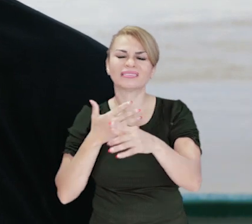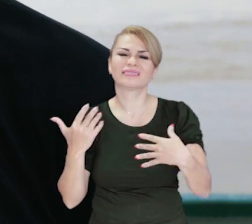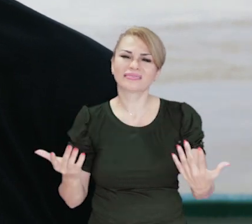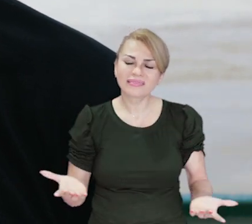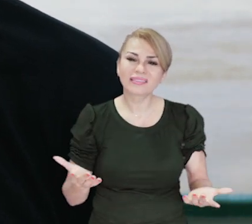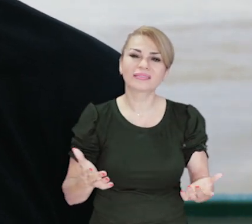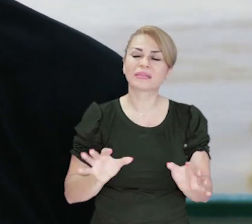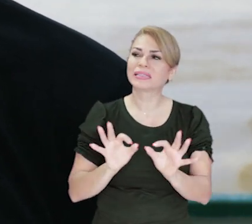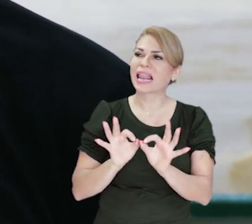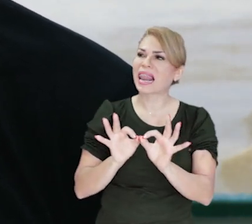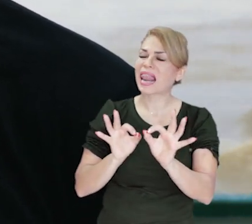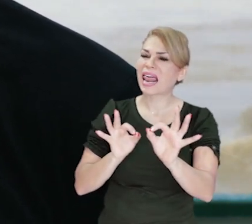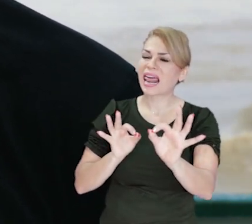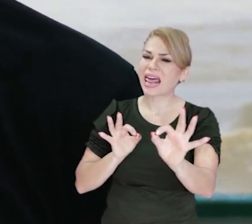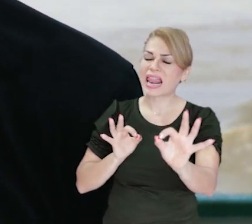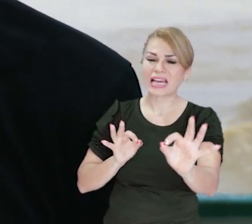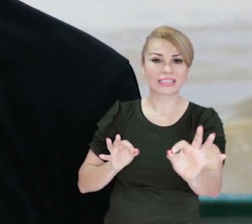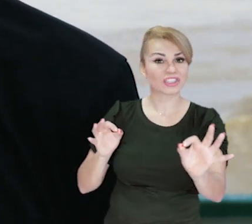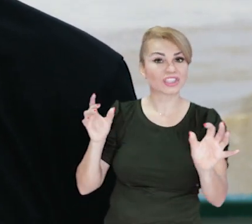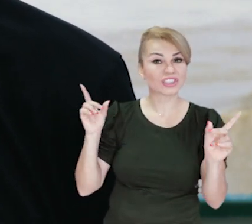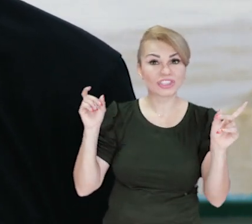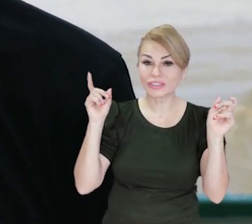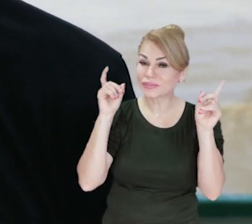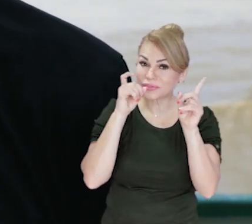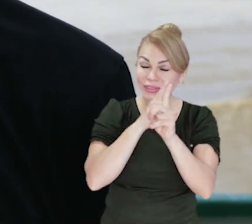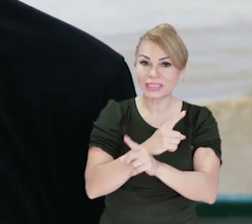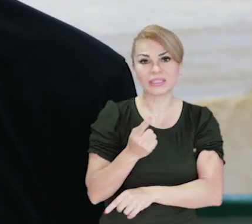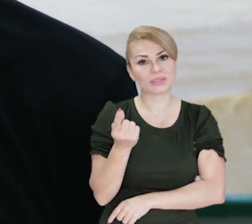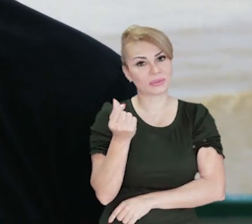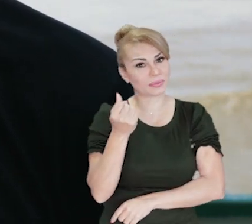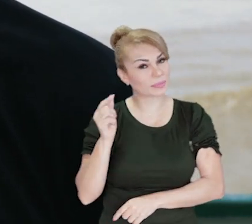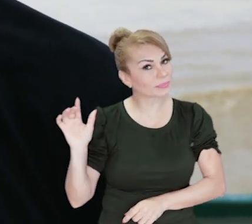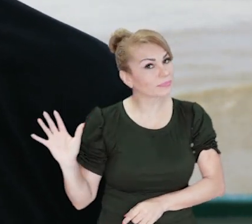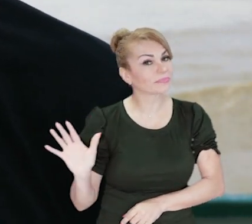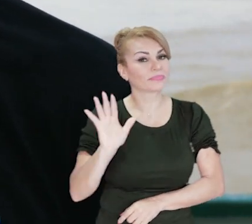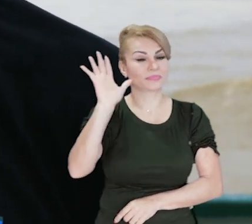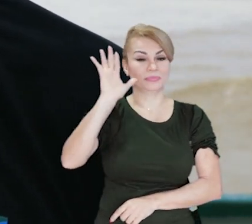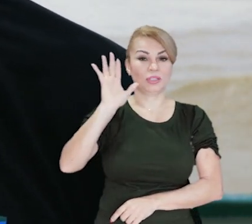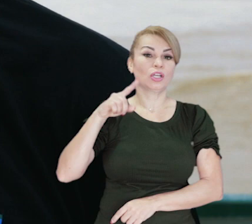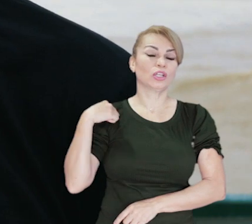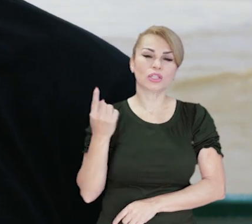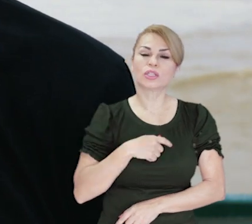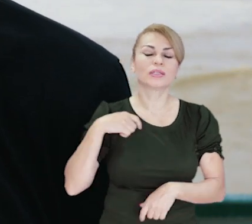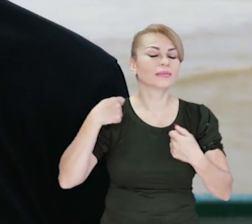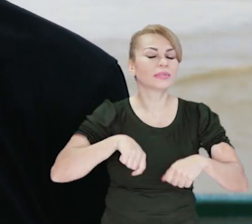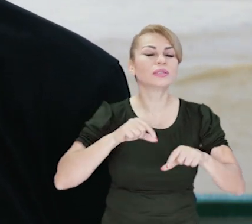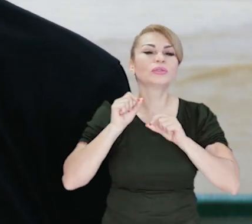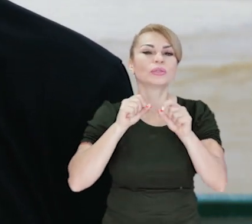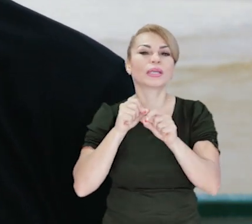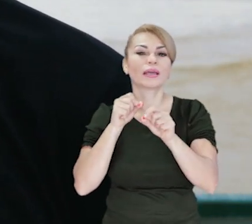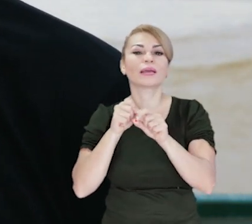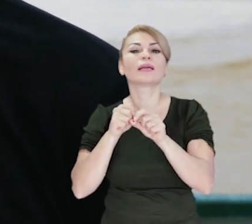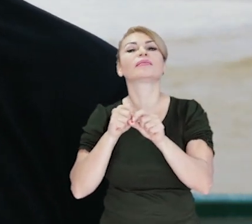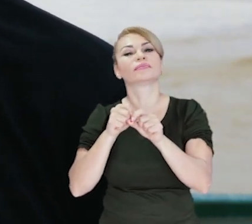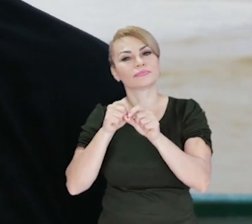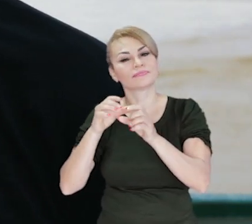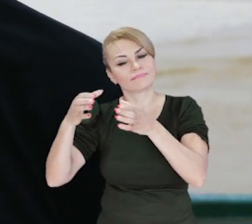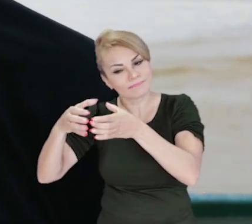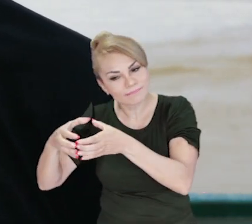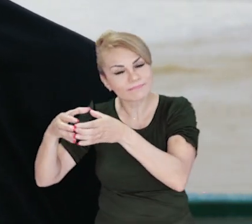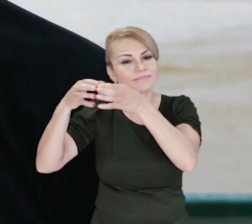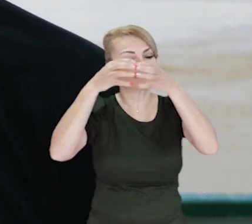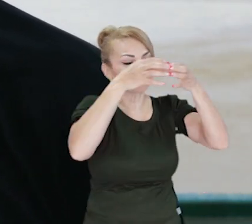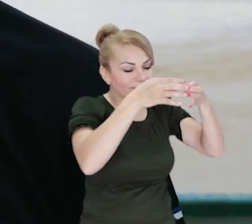da cidade, ele é penoso, ele é custoso, né? Então, a gente tem que vir até aqui para poder